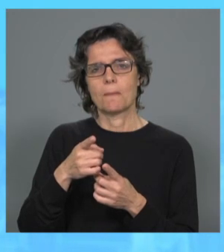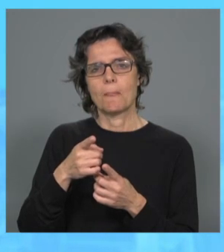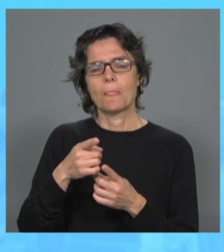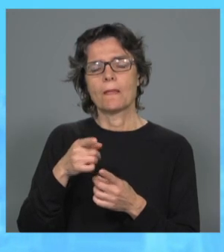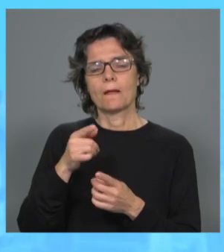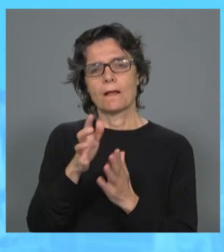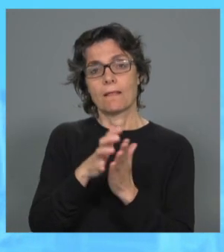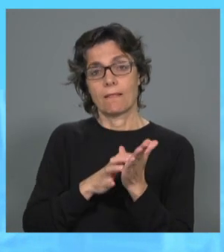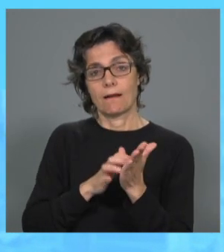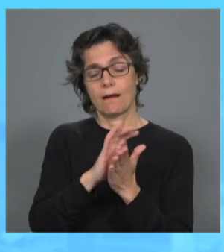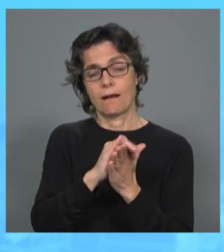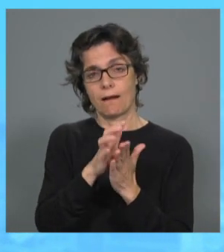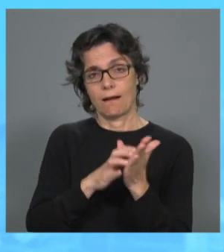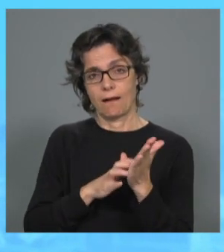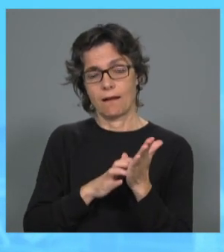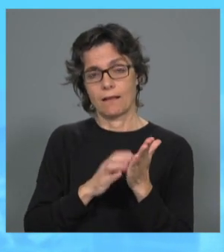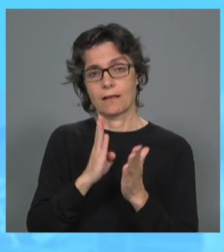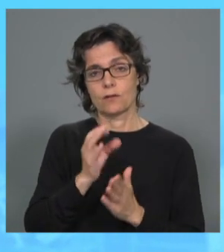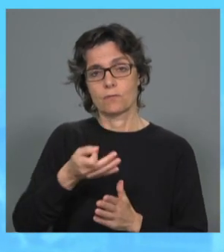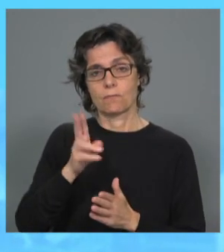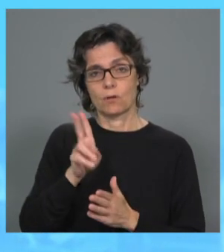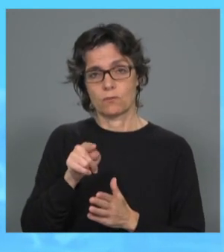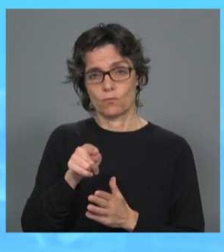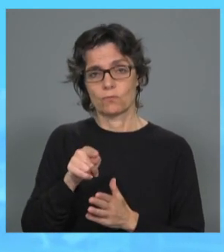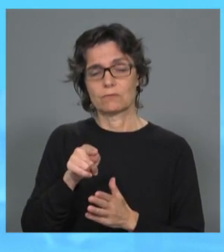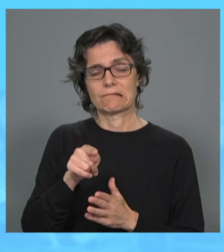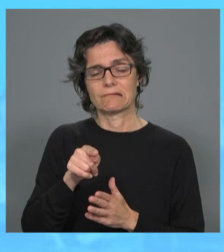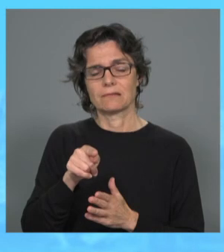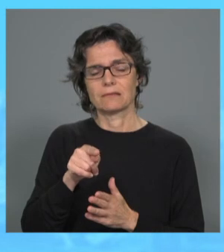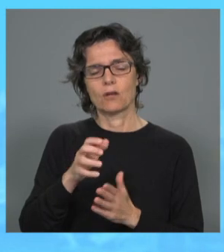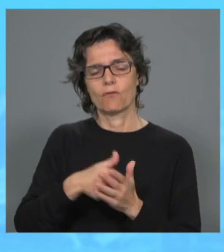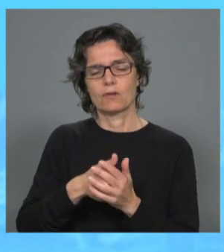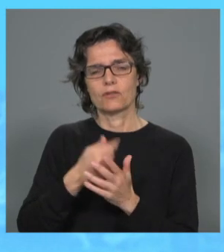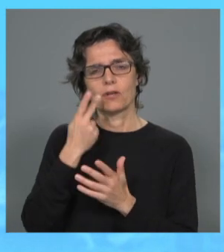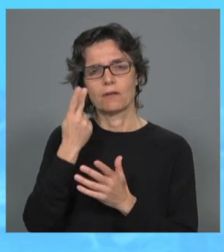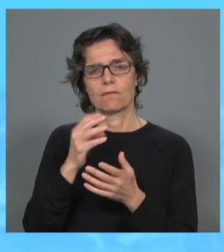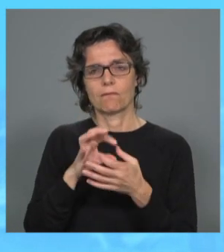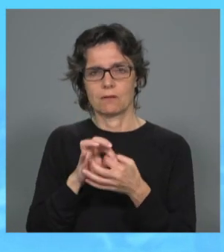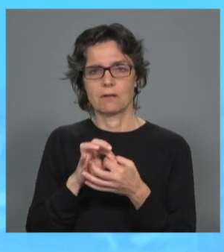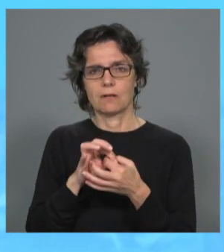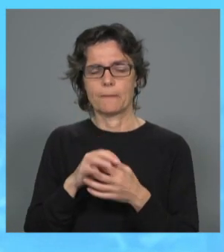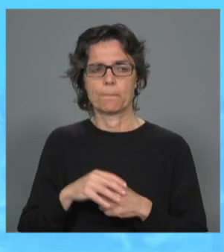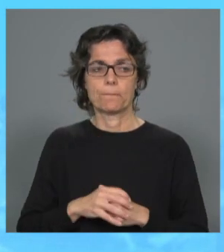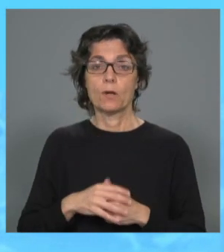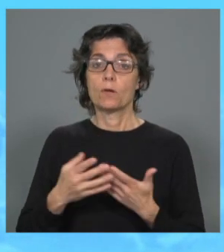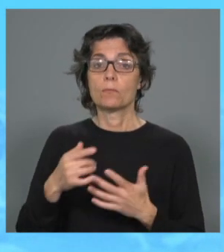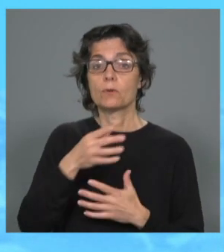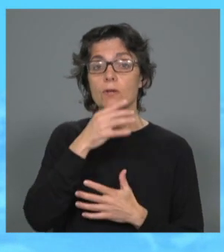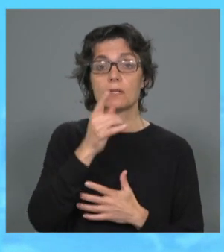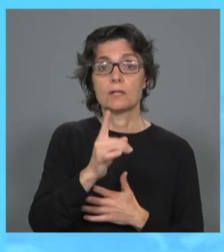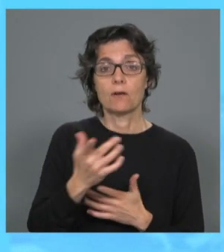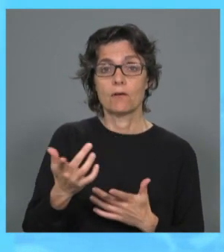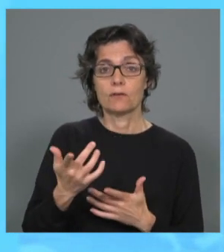encíclica de João Paulo II, o Evangelho da Vida, que nos aponta que a vida